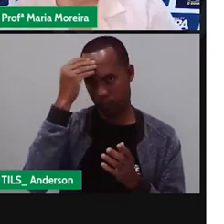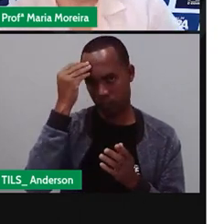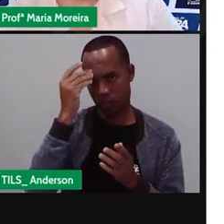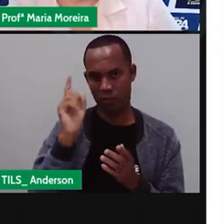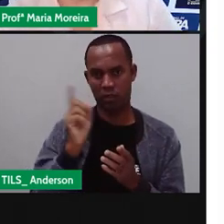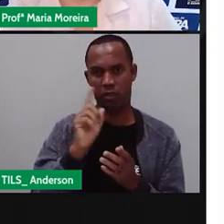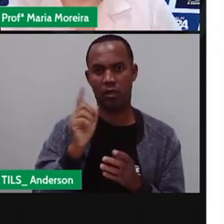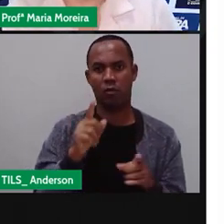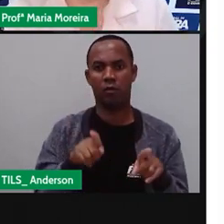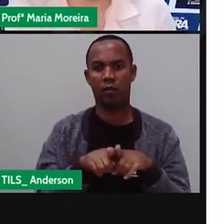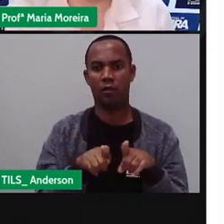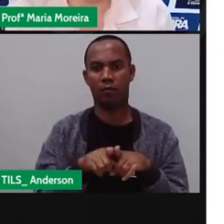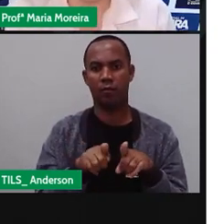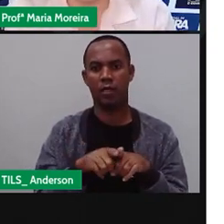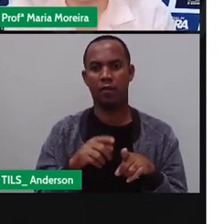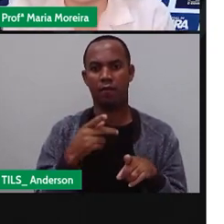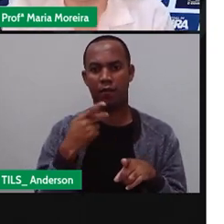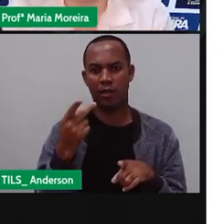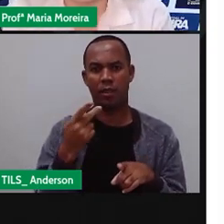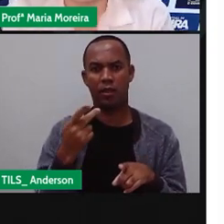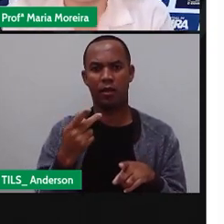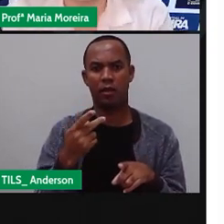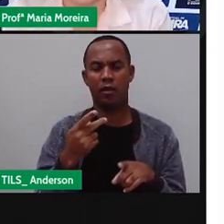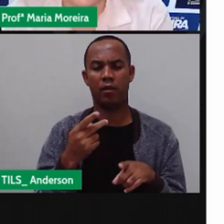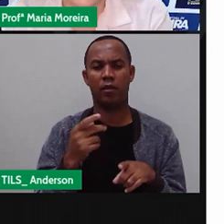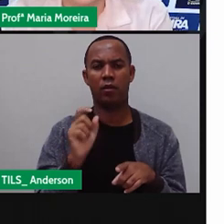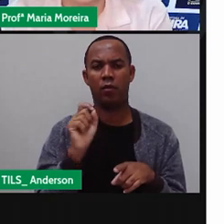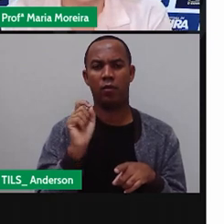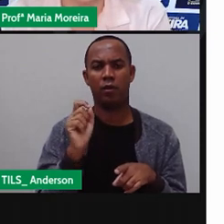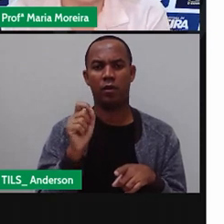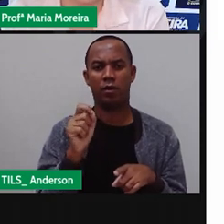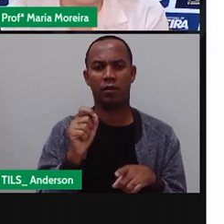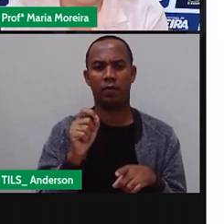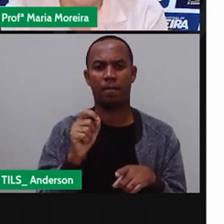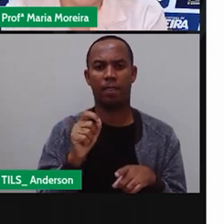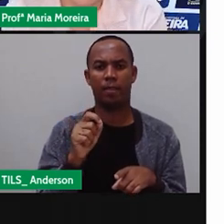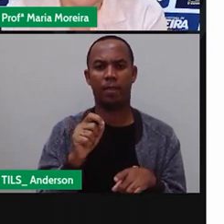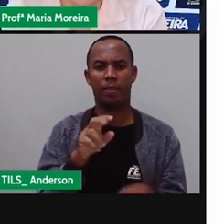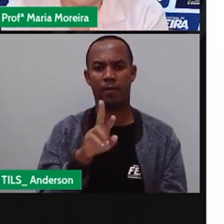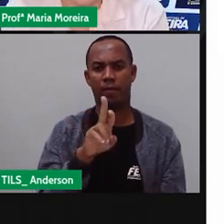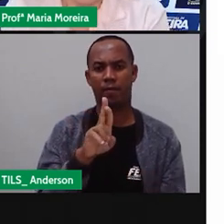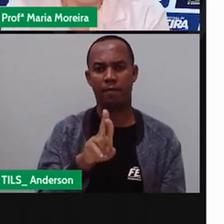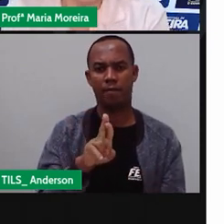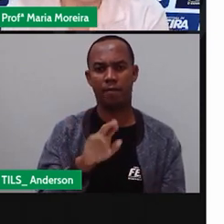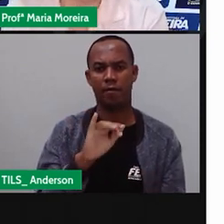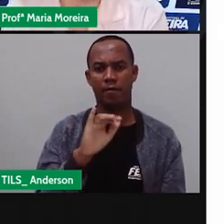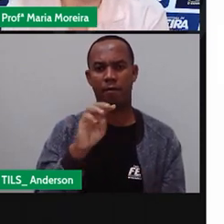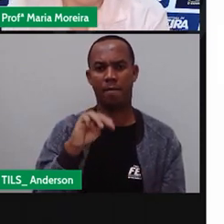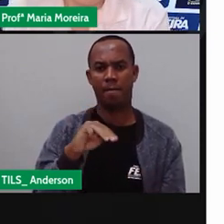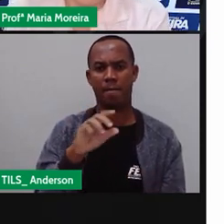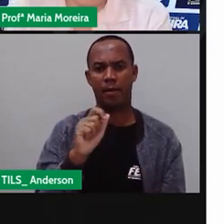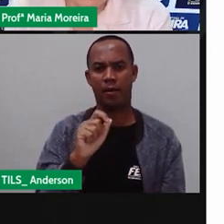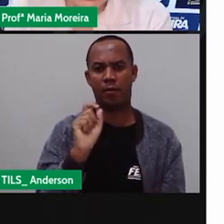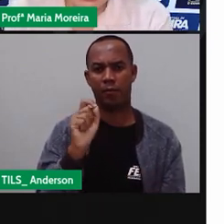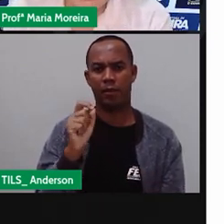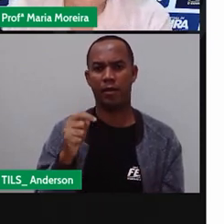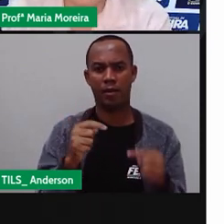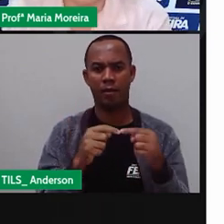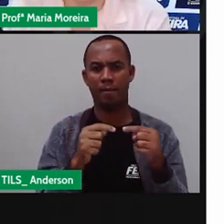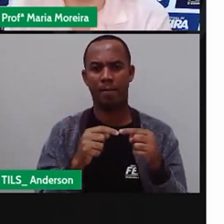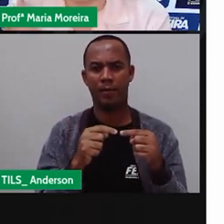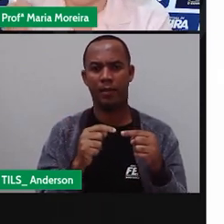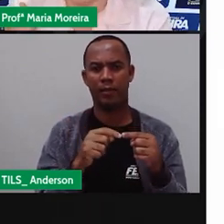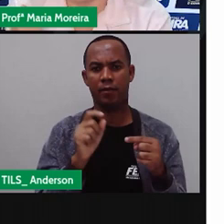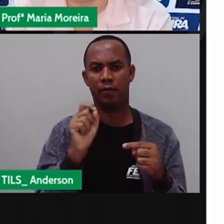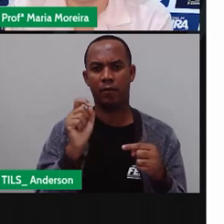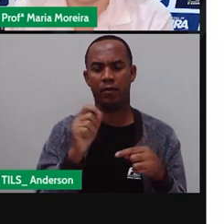vocês também já ouviram falar sobre. E esse elemento é a rima, né? Voltando ao poema acima,